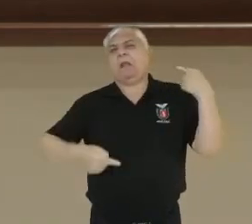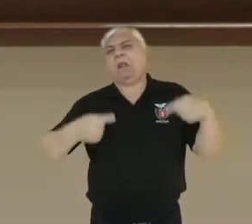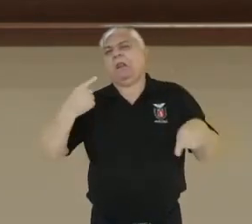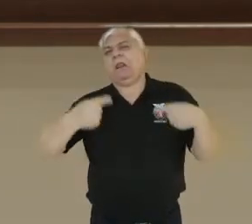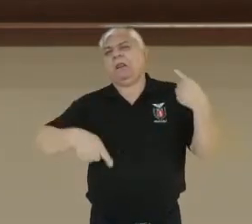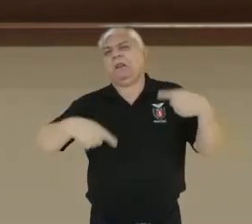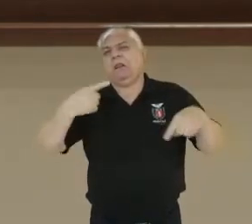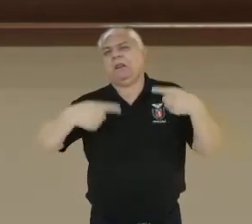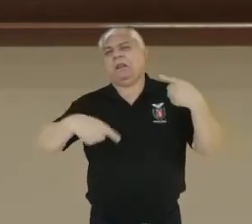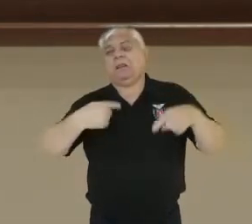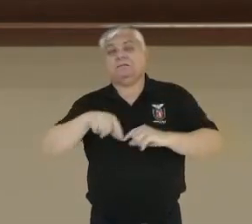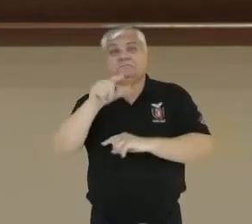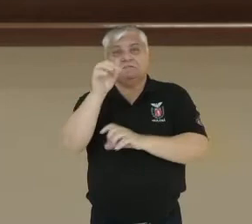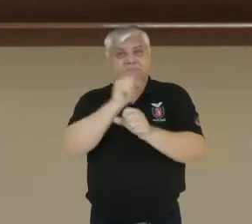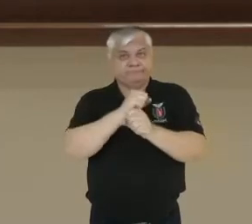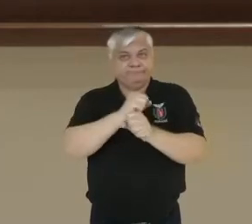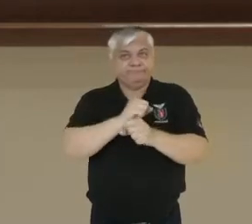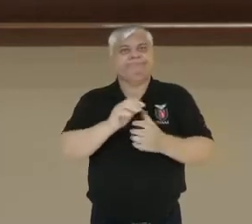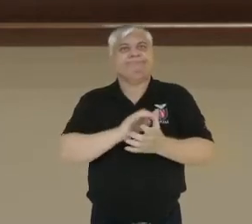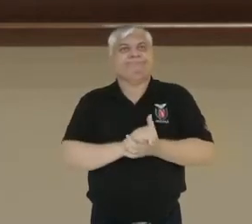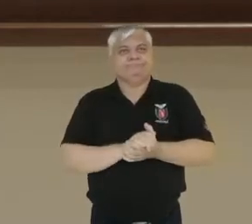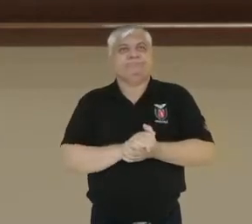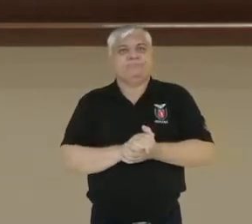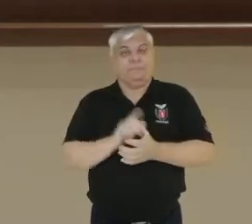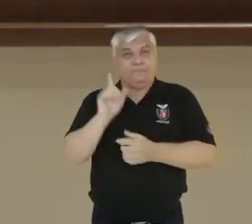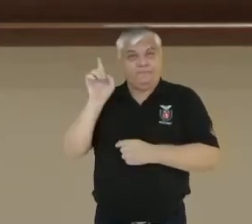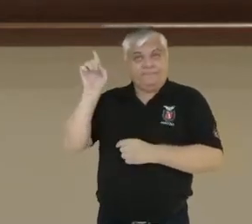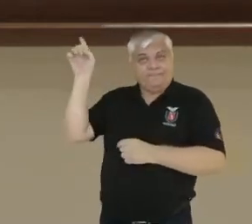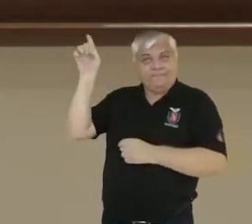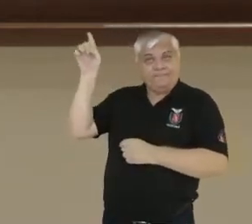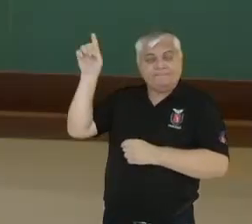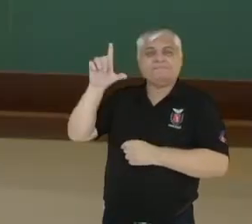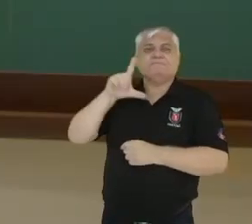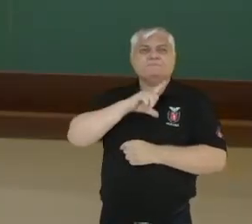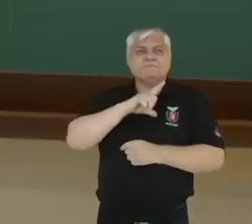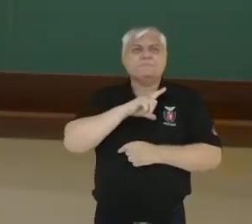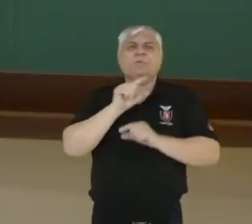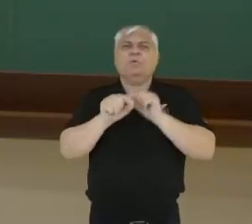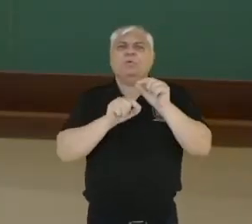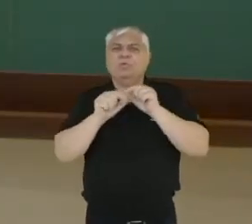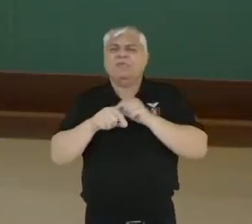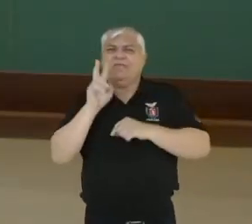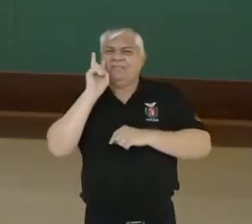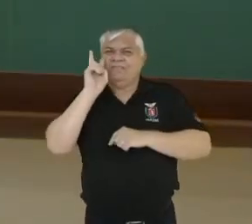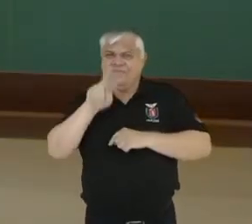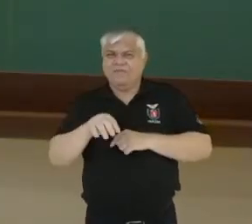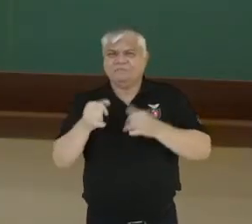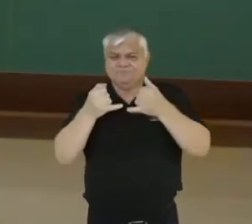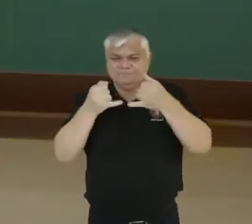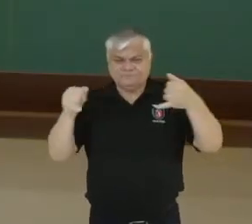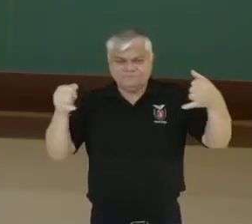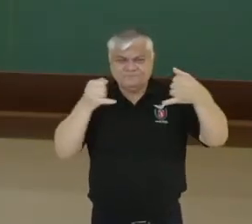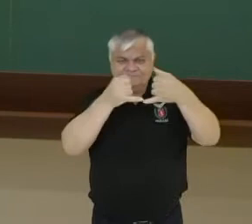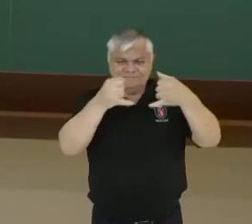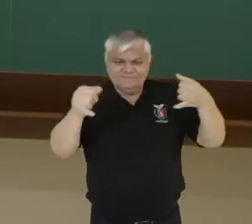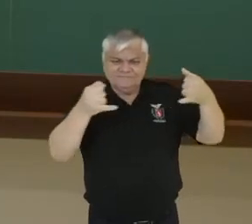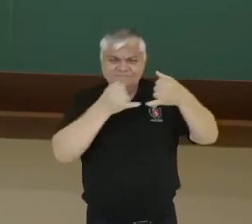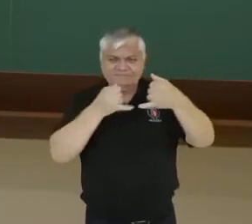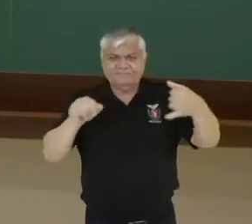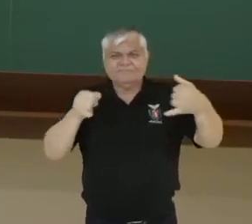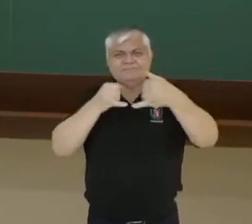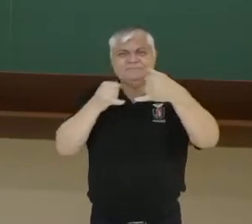pela região da Caxemira. Aqui nós temos também um mapa. Nesse mapa observamos uma das